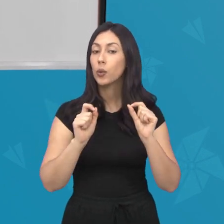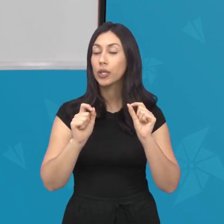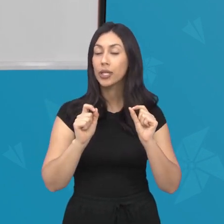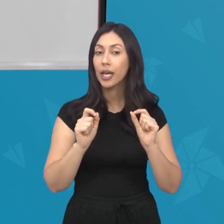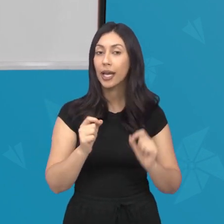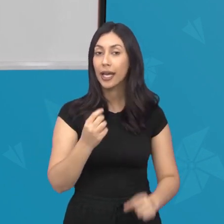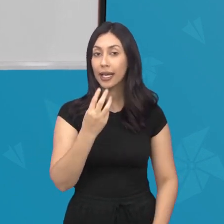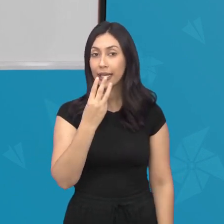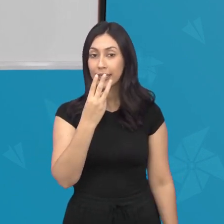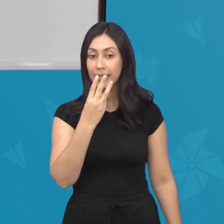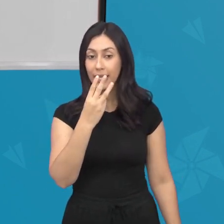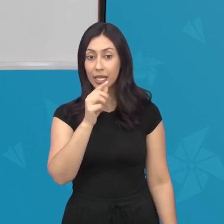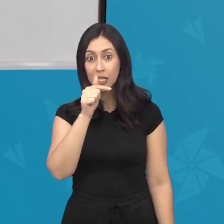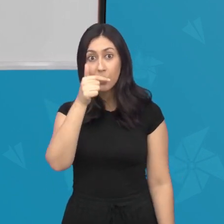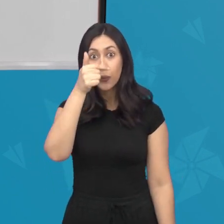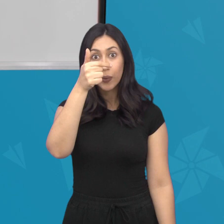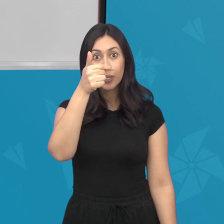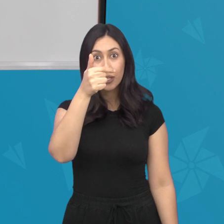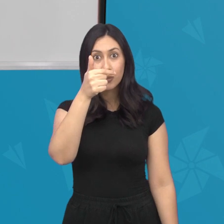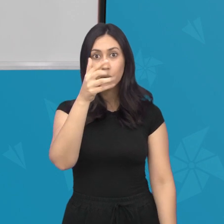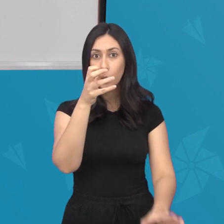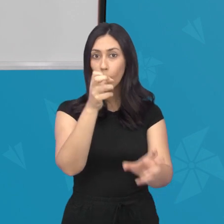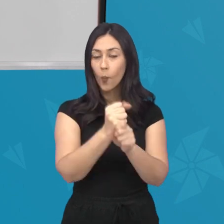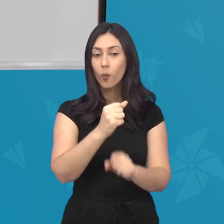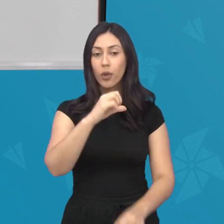é 3 ao quadrado, que é 9,